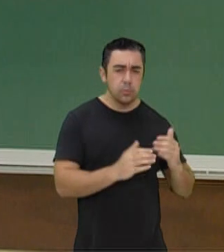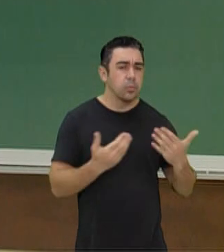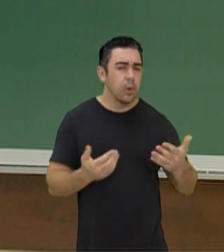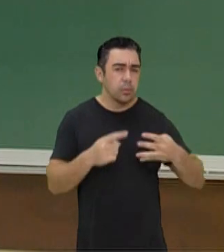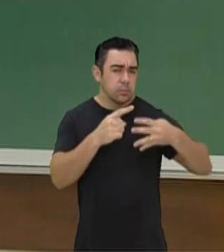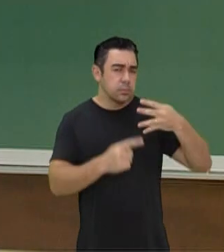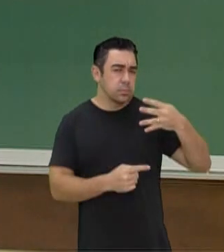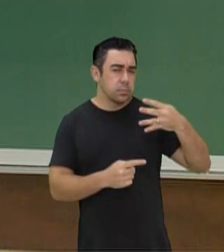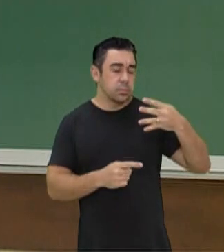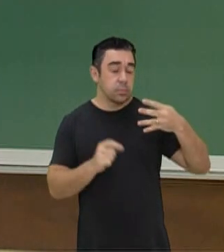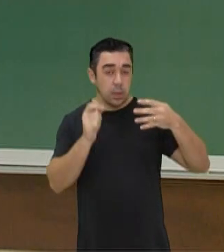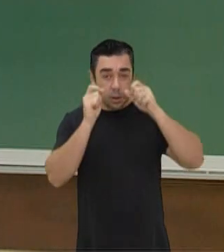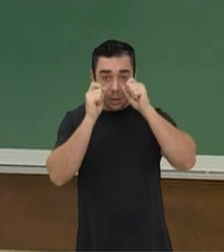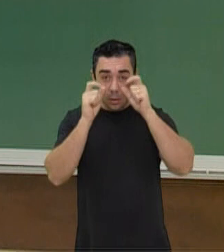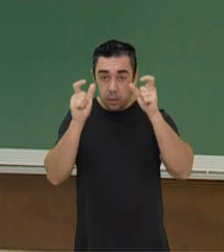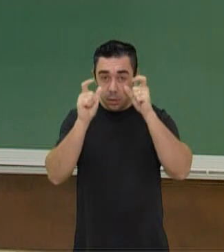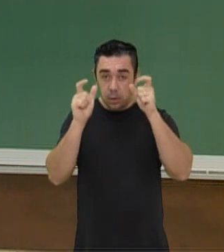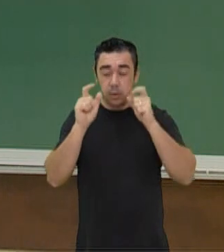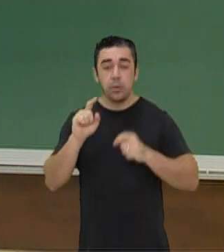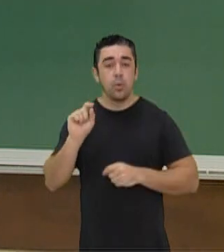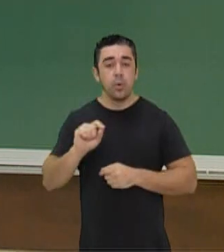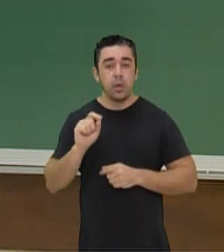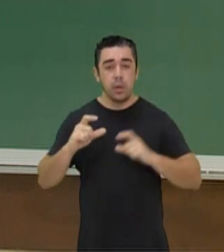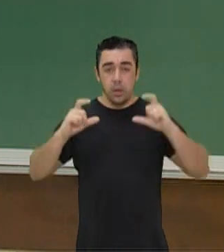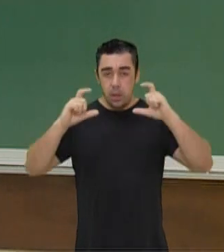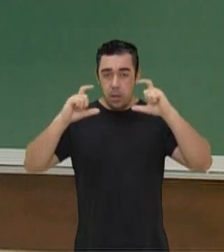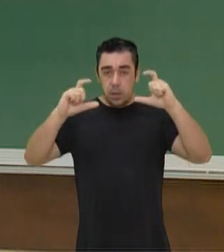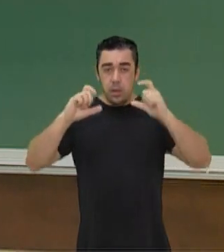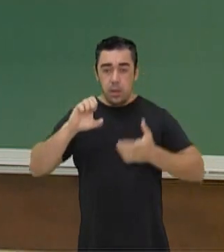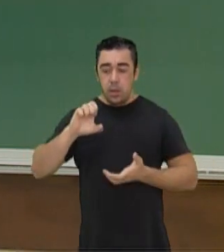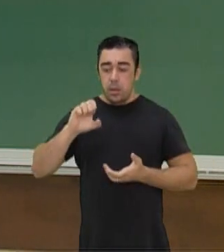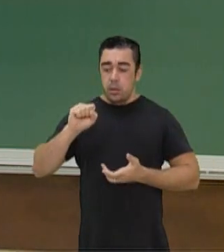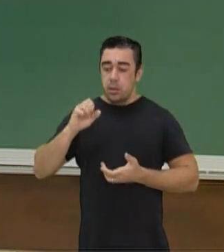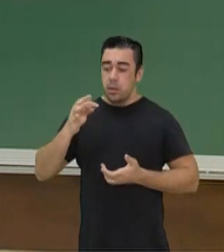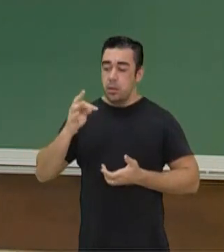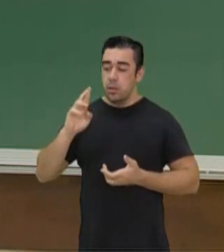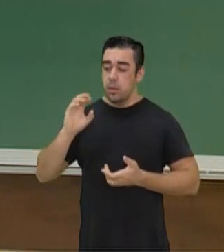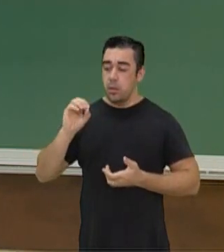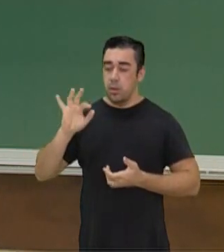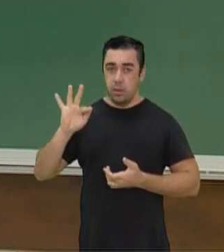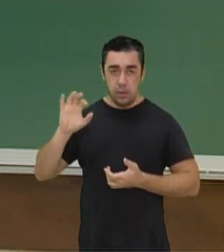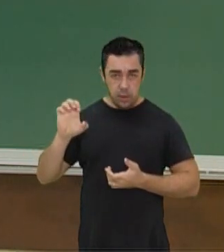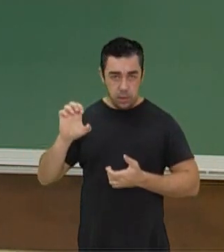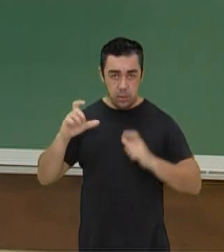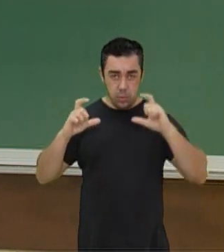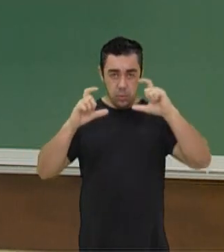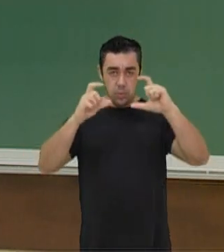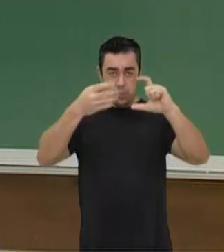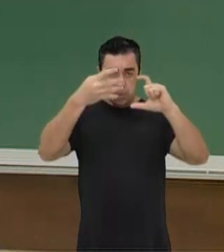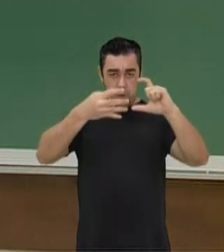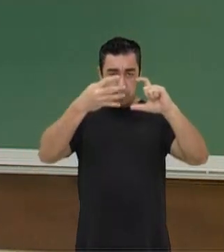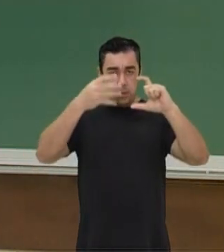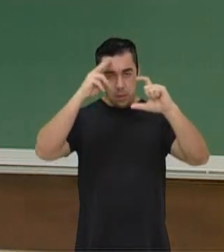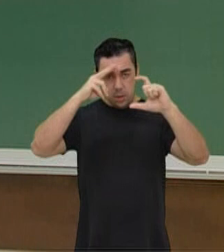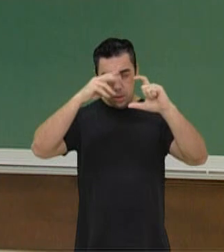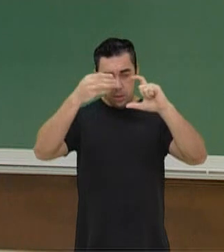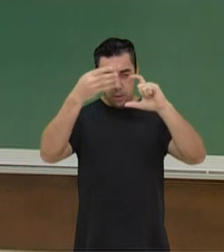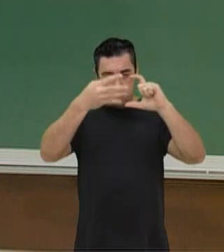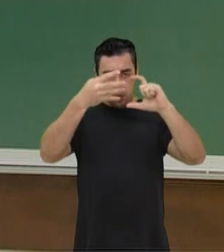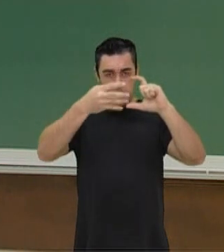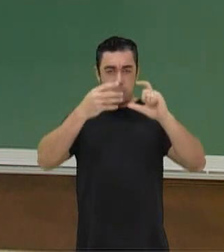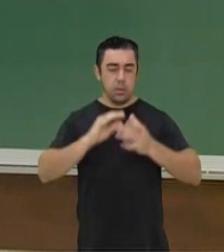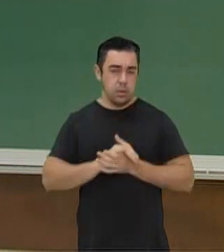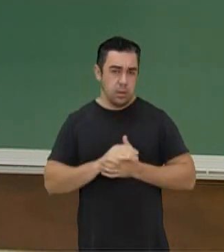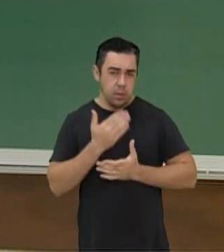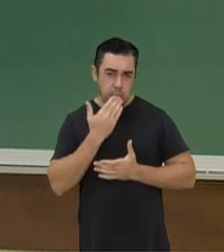de vocês um pouquinho sobre estrofe. Estrofe é um conjunto de versos. Lembra lá quando apareceu todo